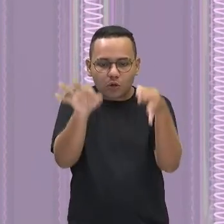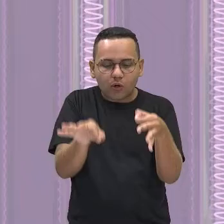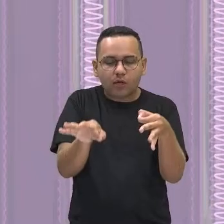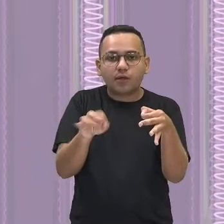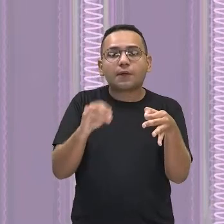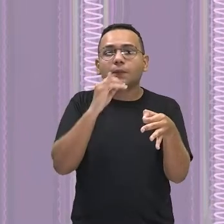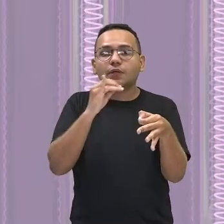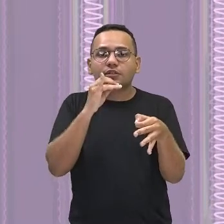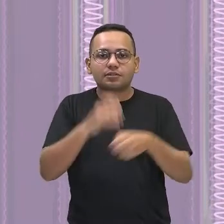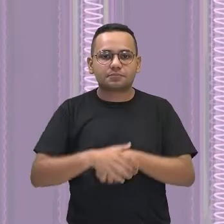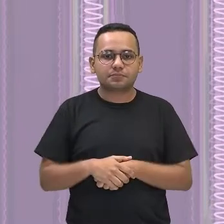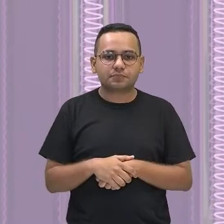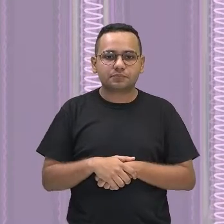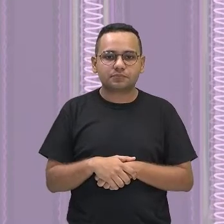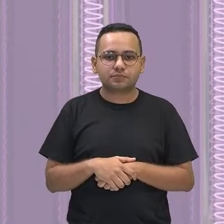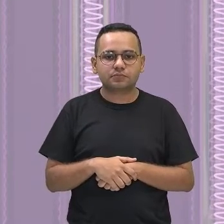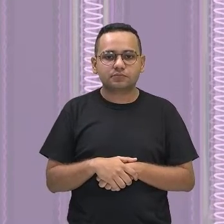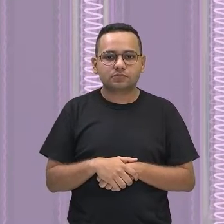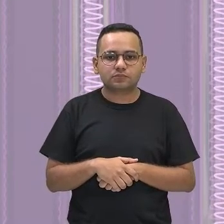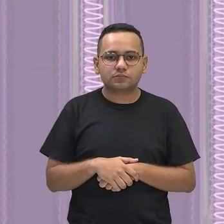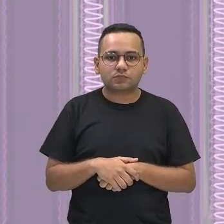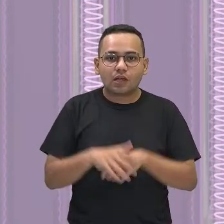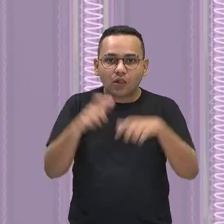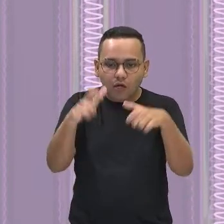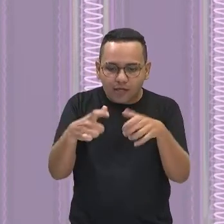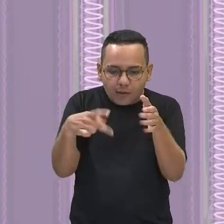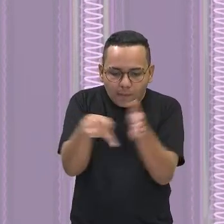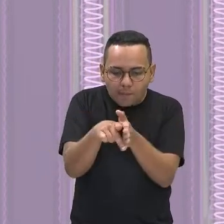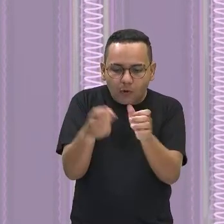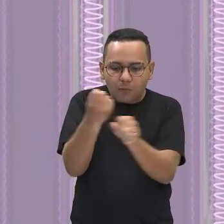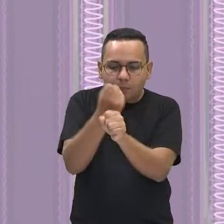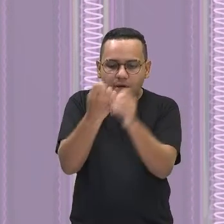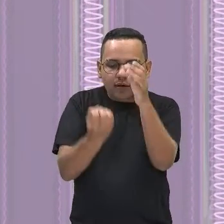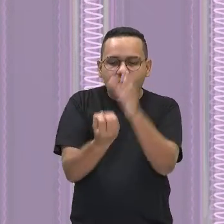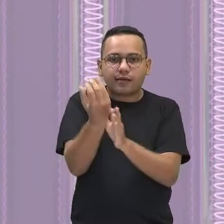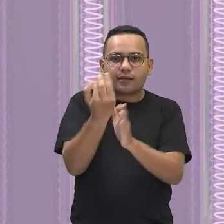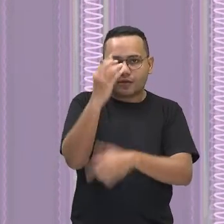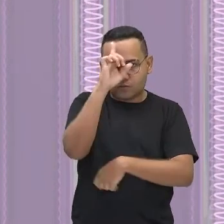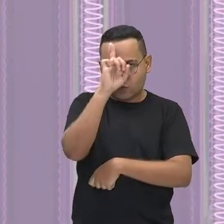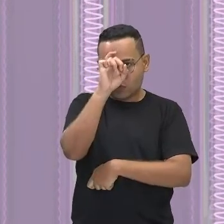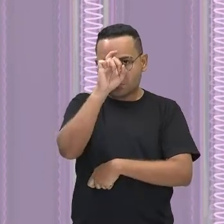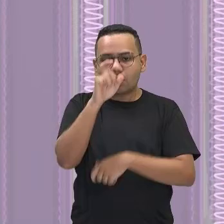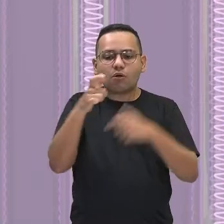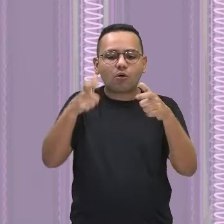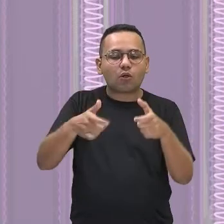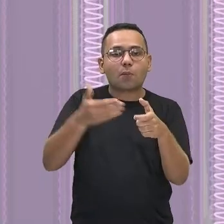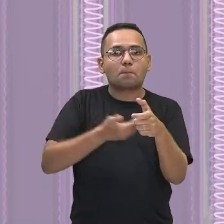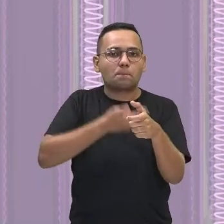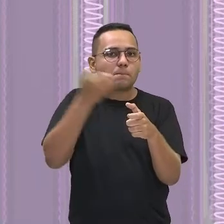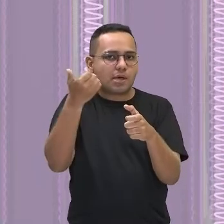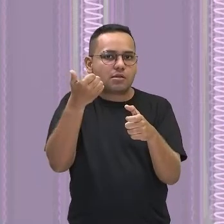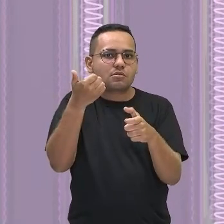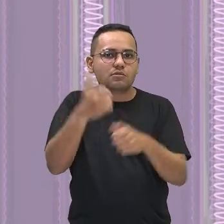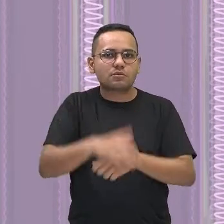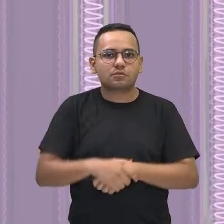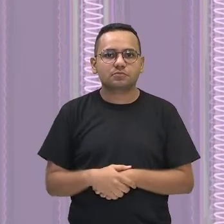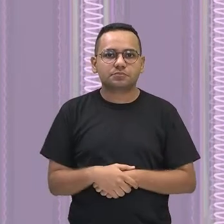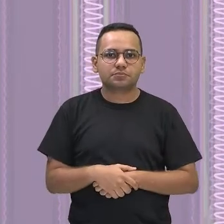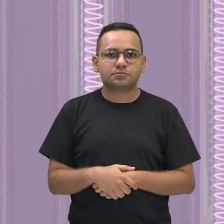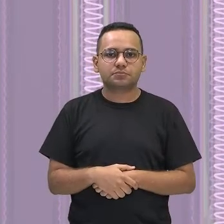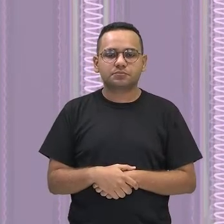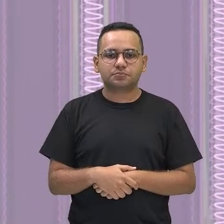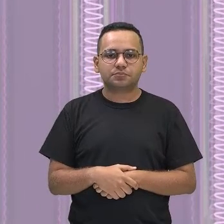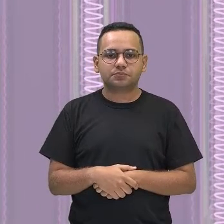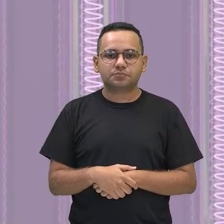construído um hospital. Qual é a melhor localização numa cidade,